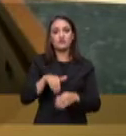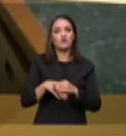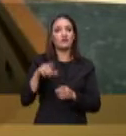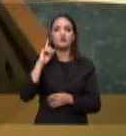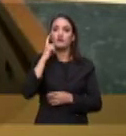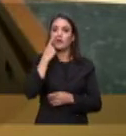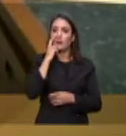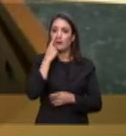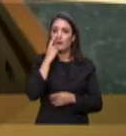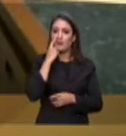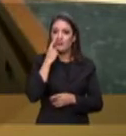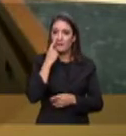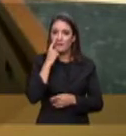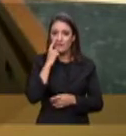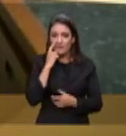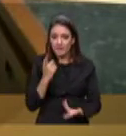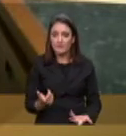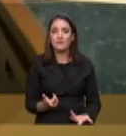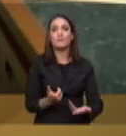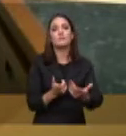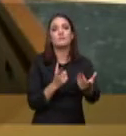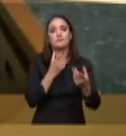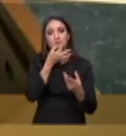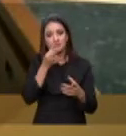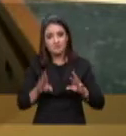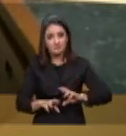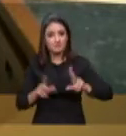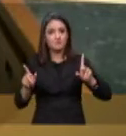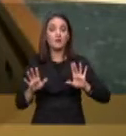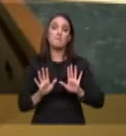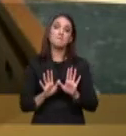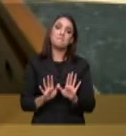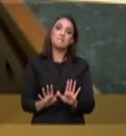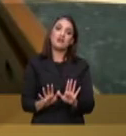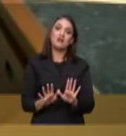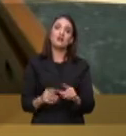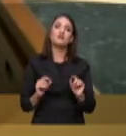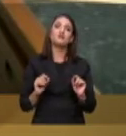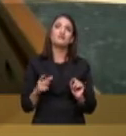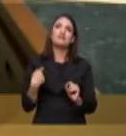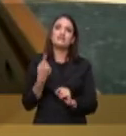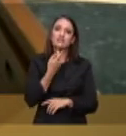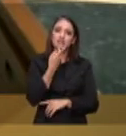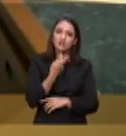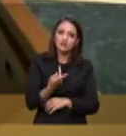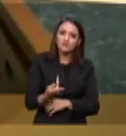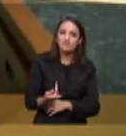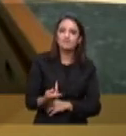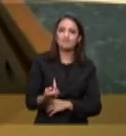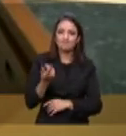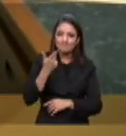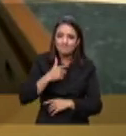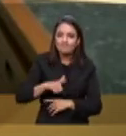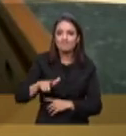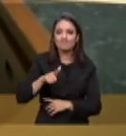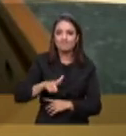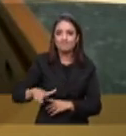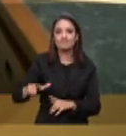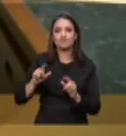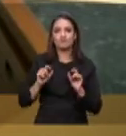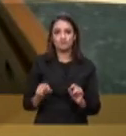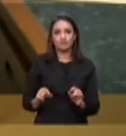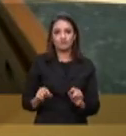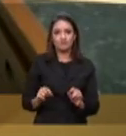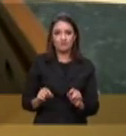pela improcedência da ação do ministro Nunes Marques. Mas como a gente cansa de repetir, ou não se cansa de repetir,